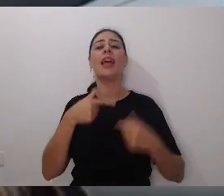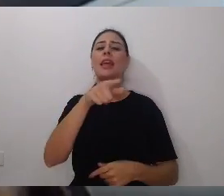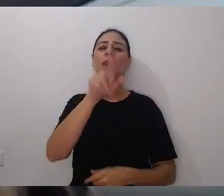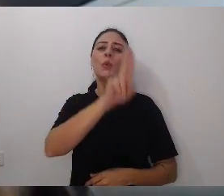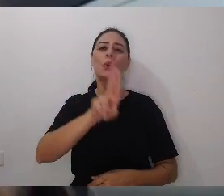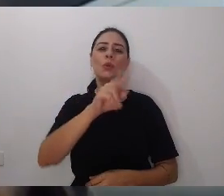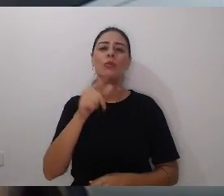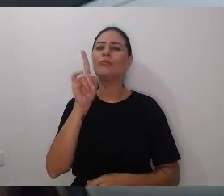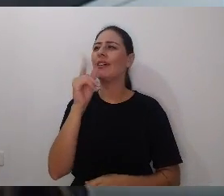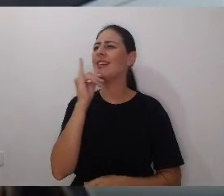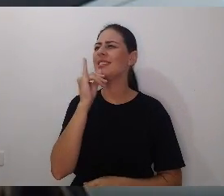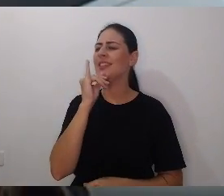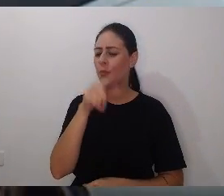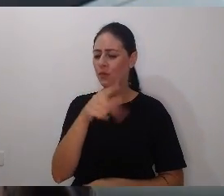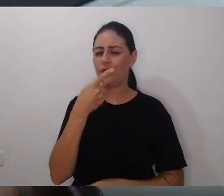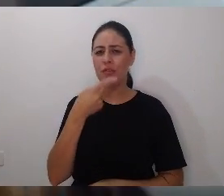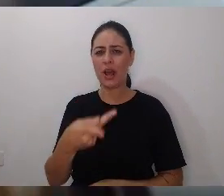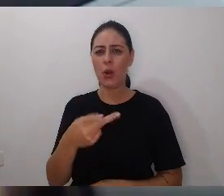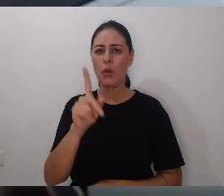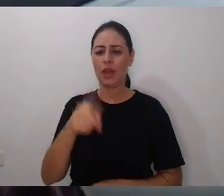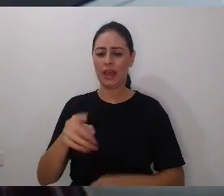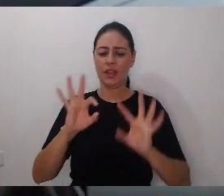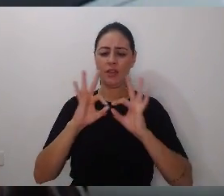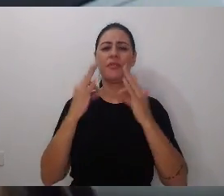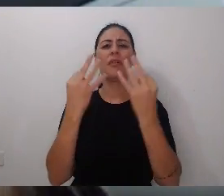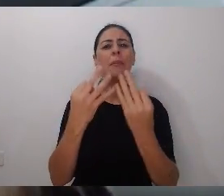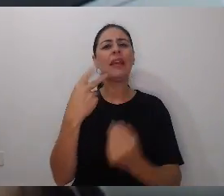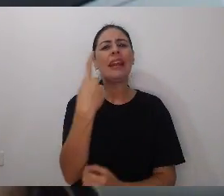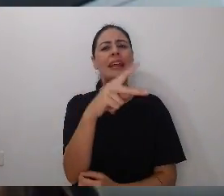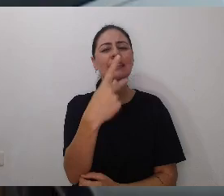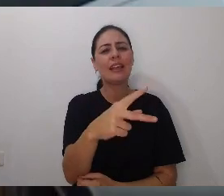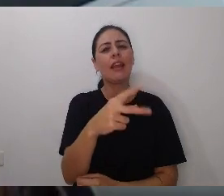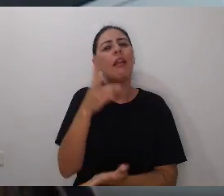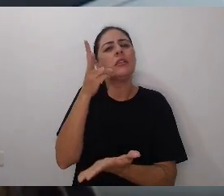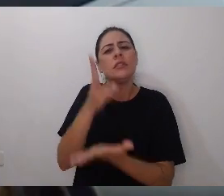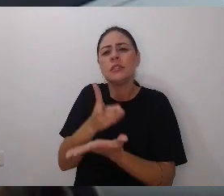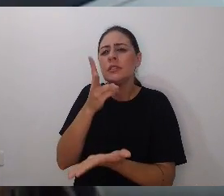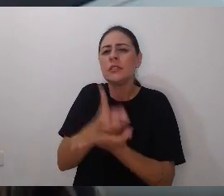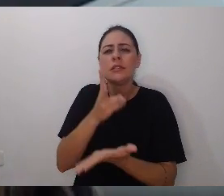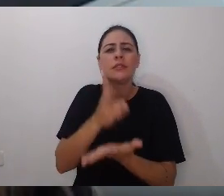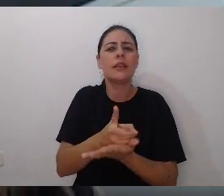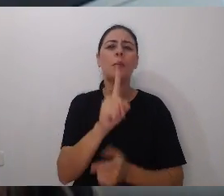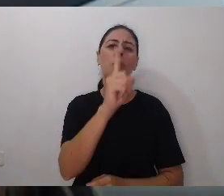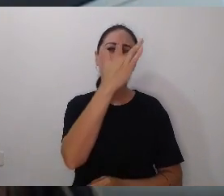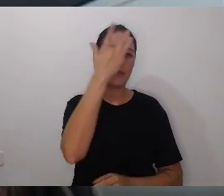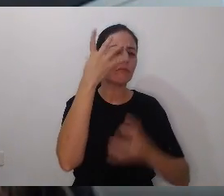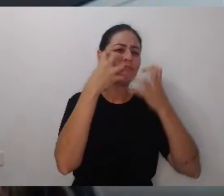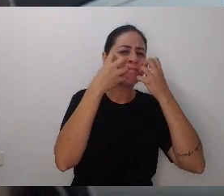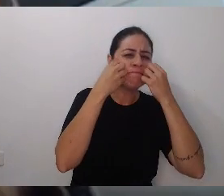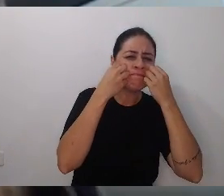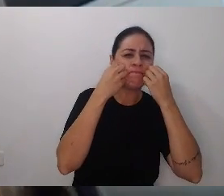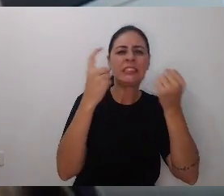professor, e ele contando a experiência de vida dele com a filha menor dele e tudo mais, e aí